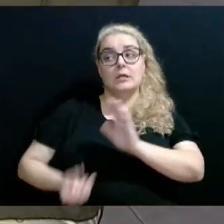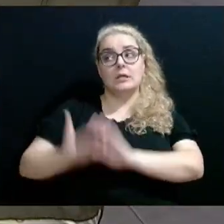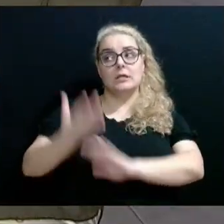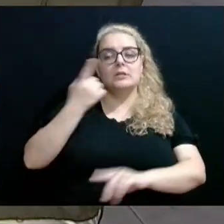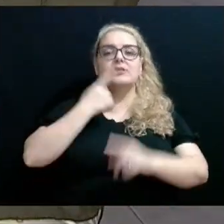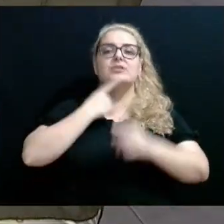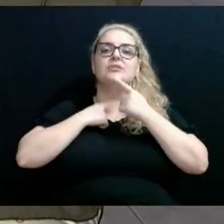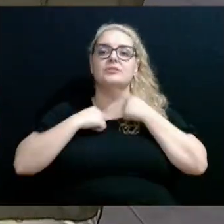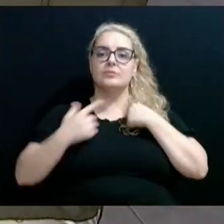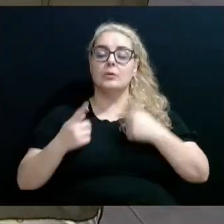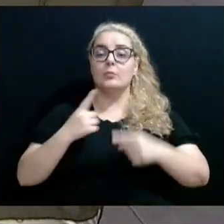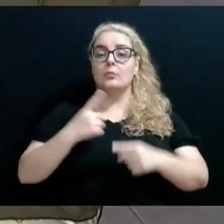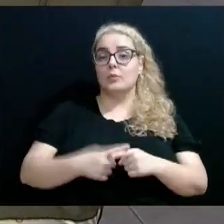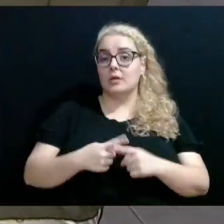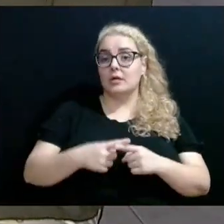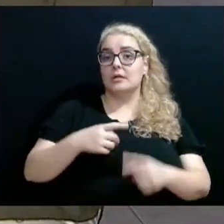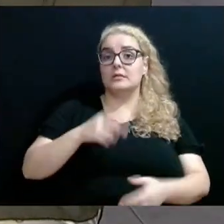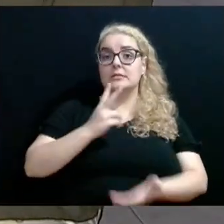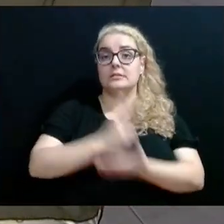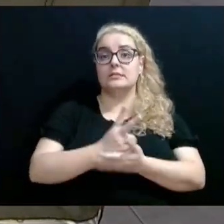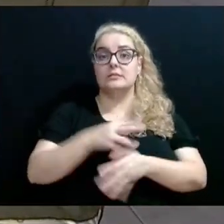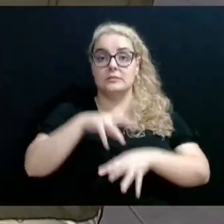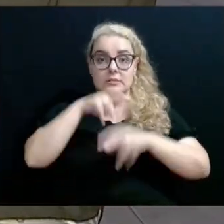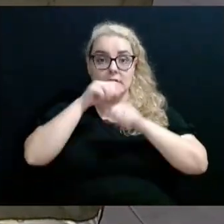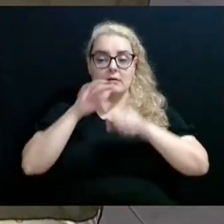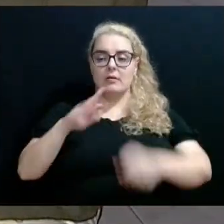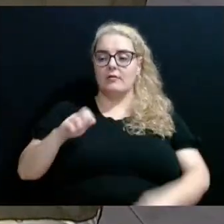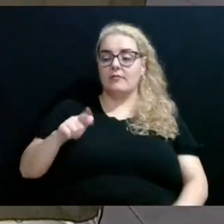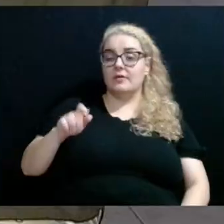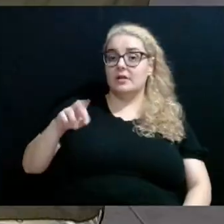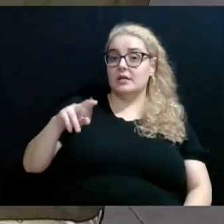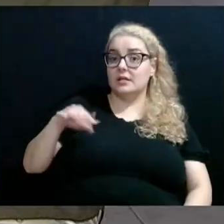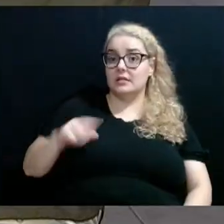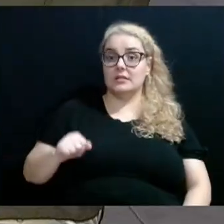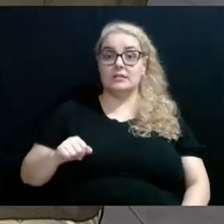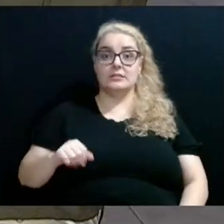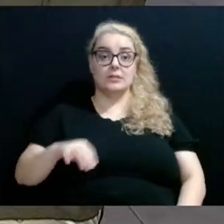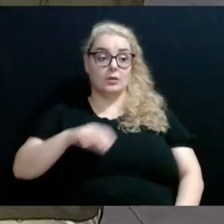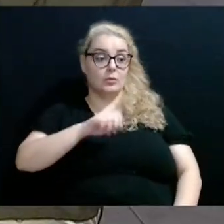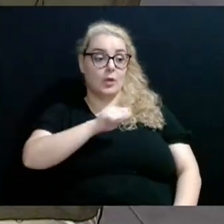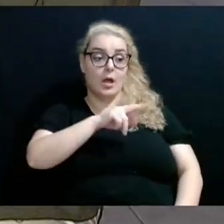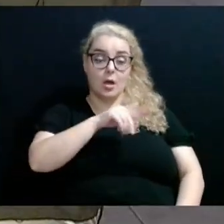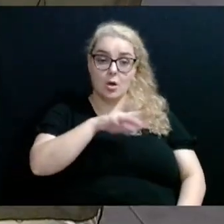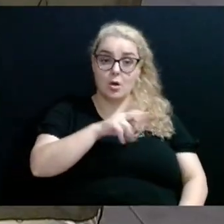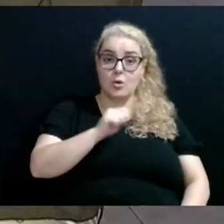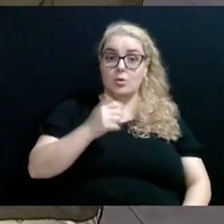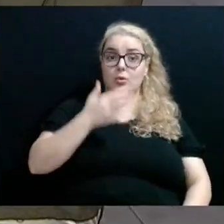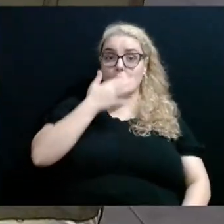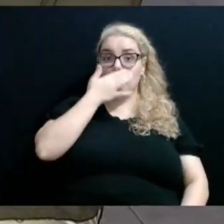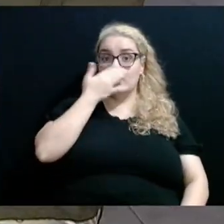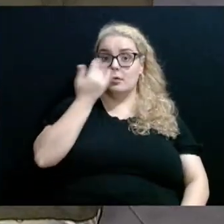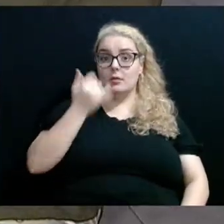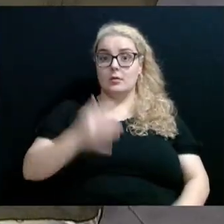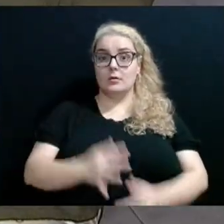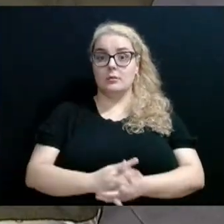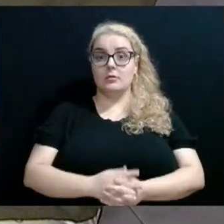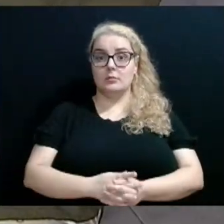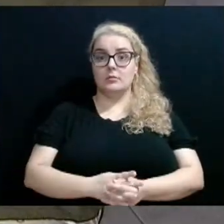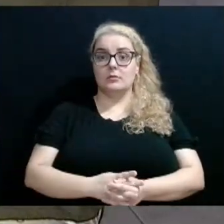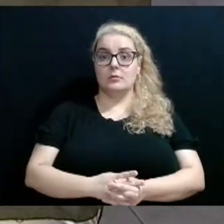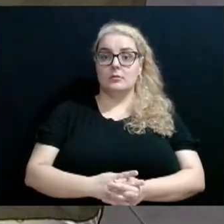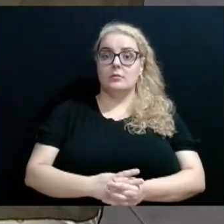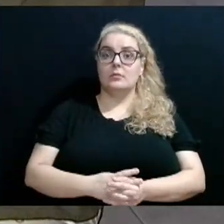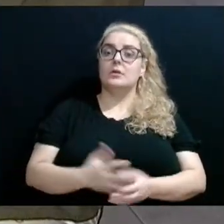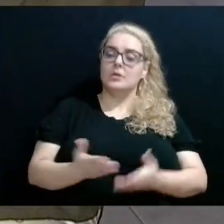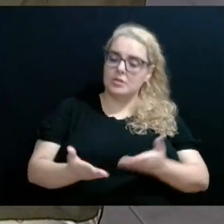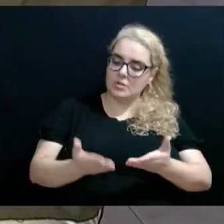Porque eu sempre gostei do cheiro, de fragrância, do aroma, né? E da manipulação mesmo,